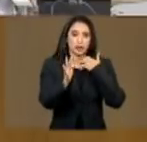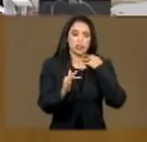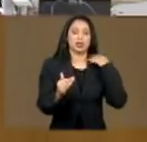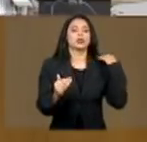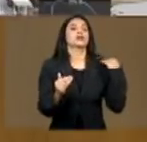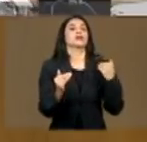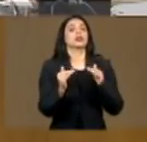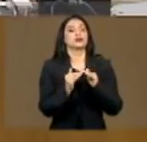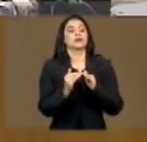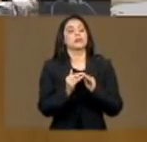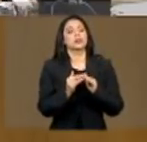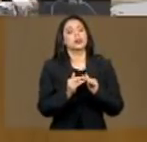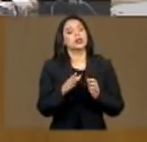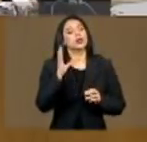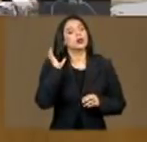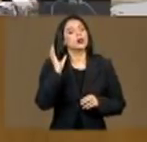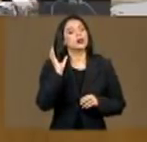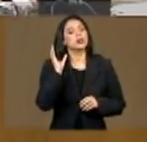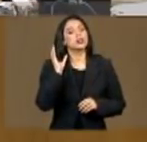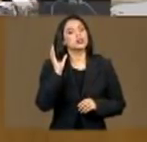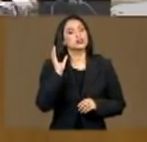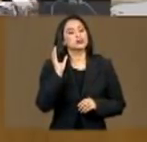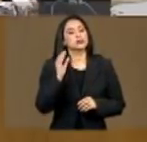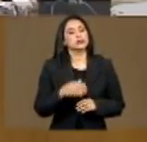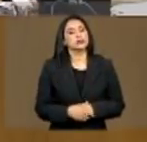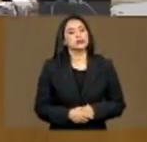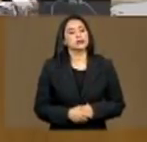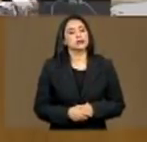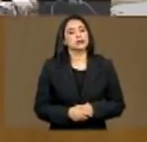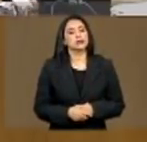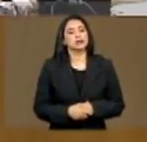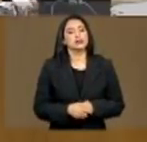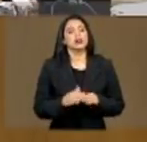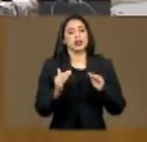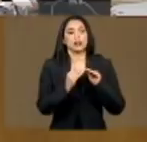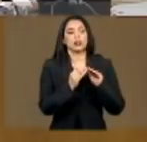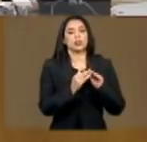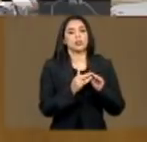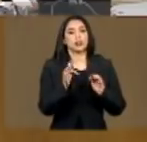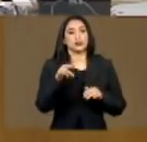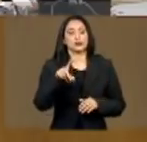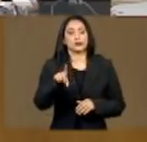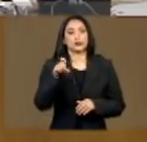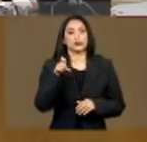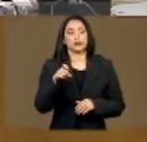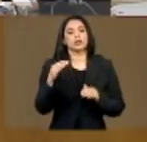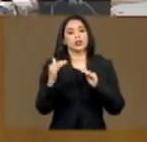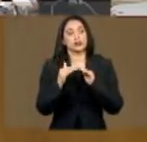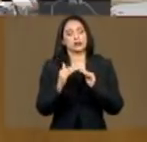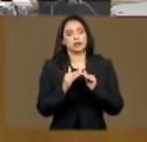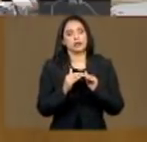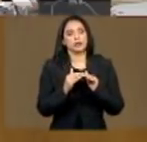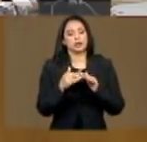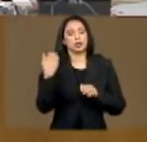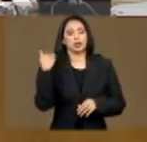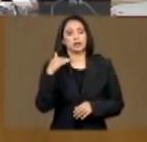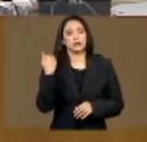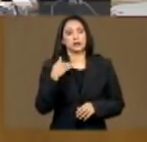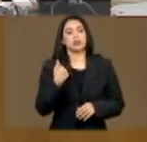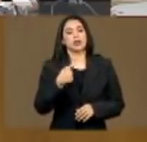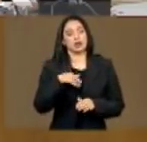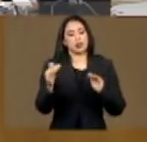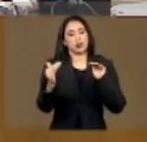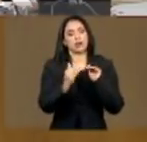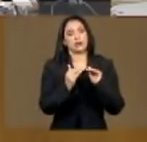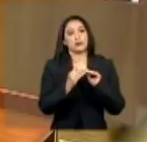a ministra rosa inês fux ministra cármen lúcia acompanhou na tese o lixo